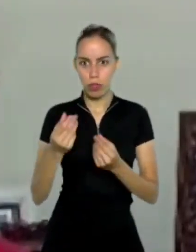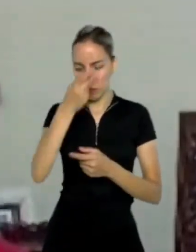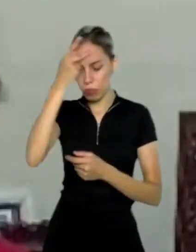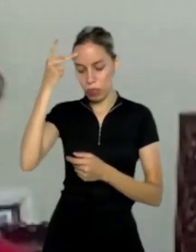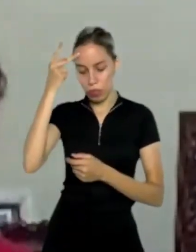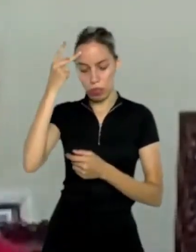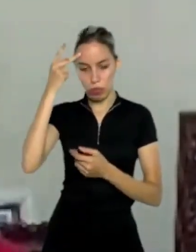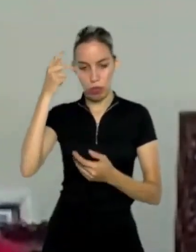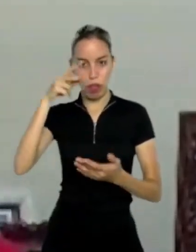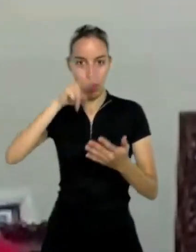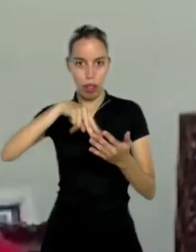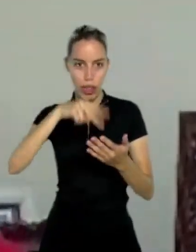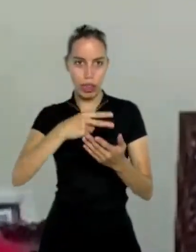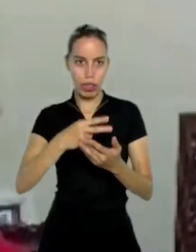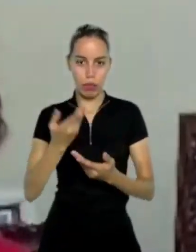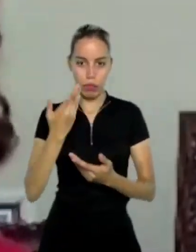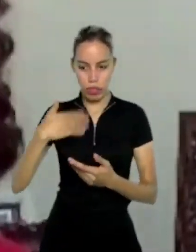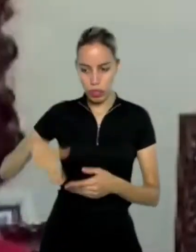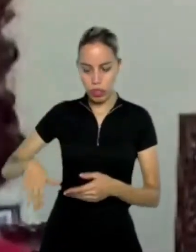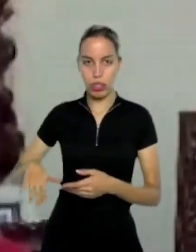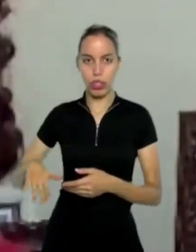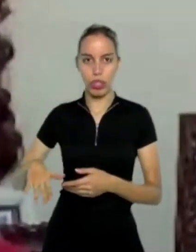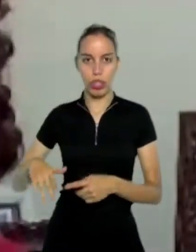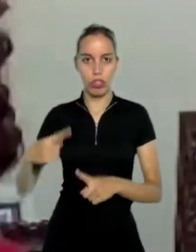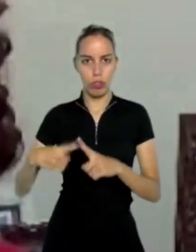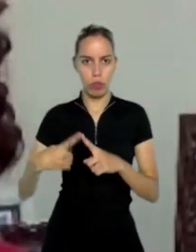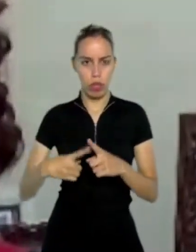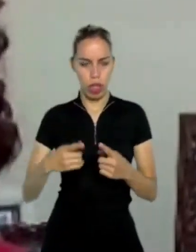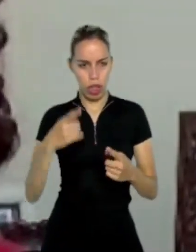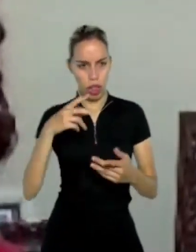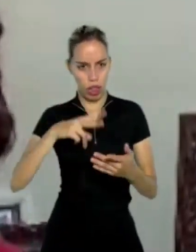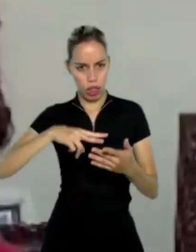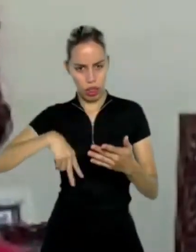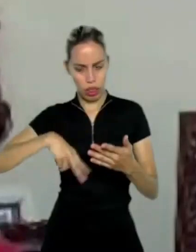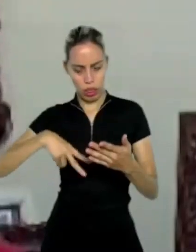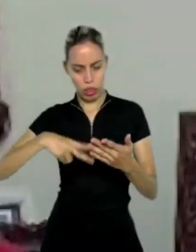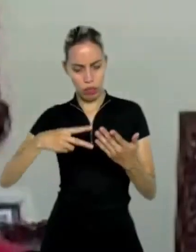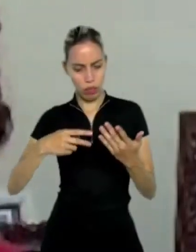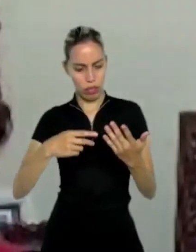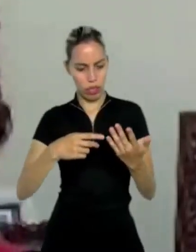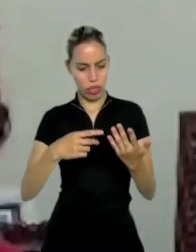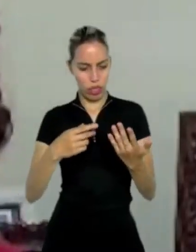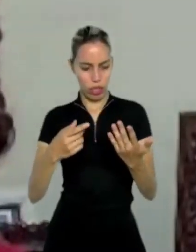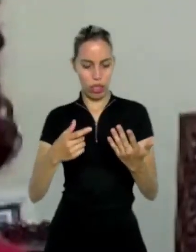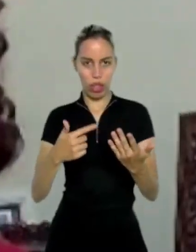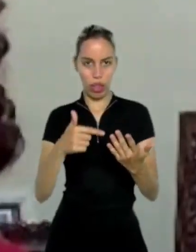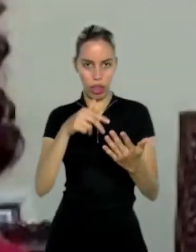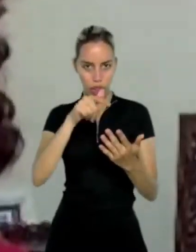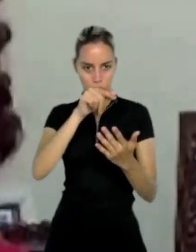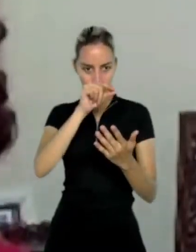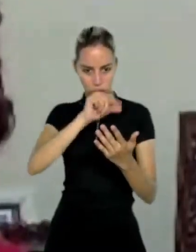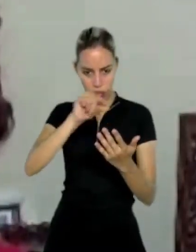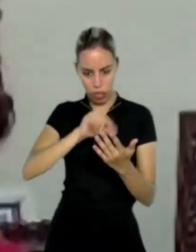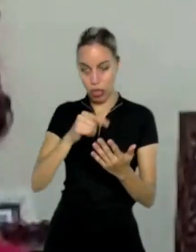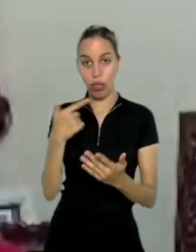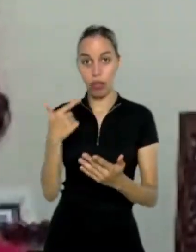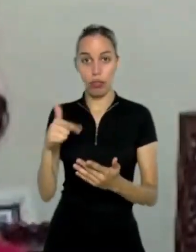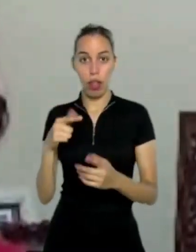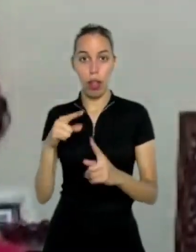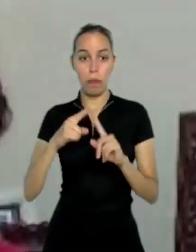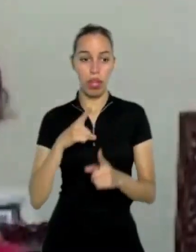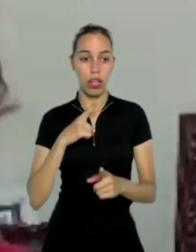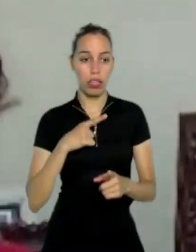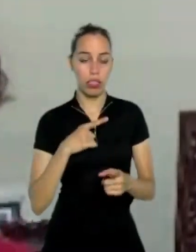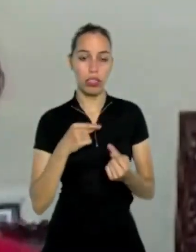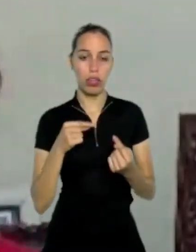esse livro, né? Não era um livro literário, mas era um livro de alfabetização que tinha uma pegada